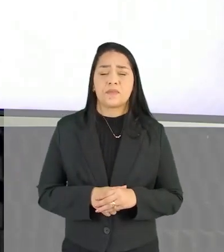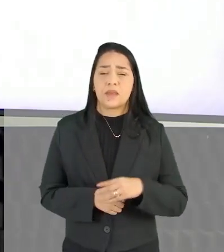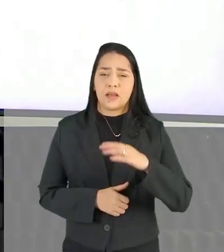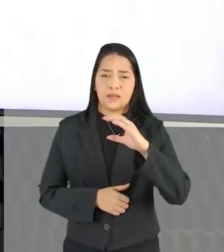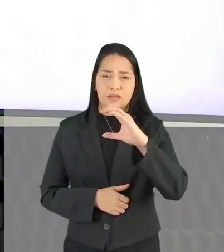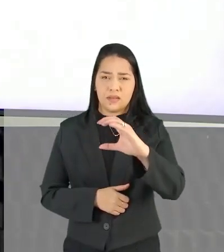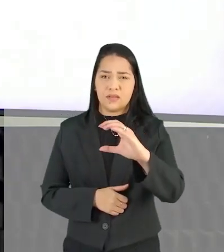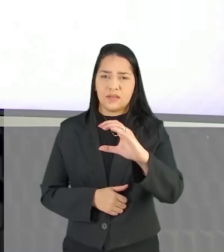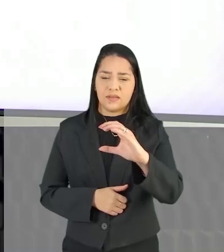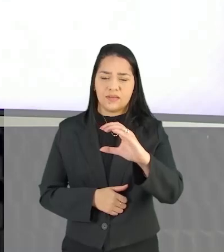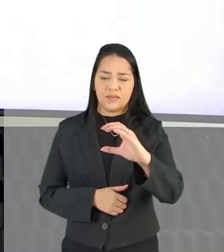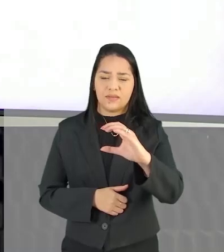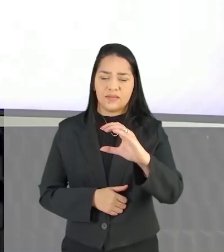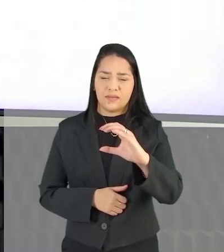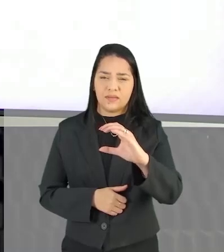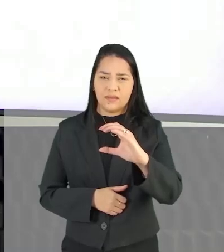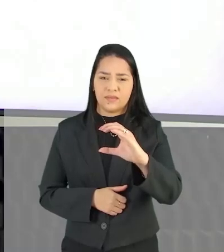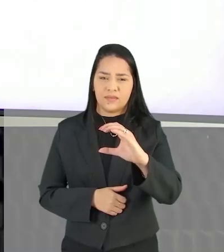Letra C.